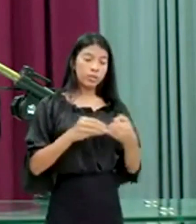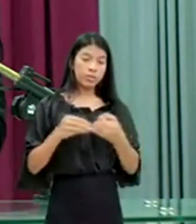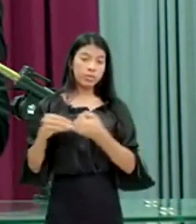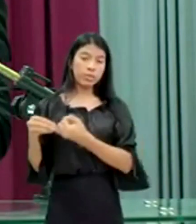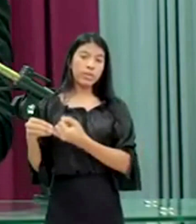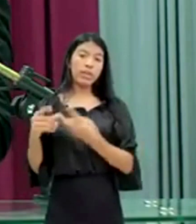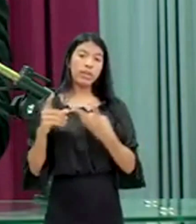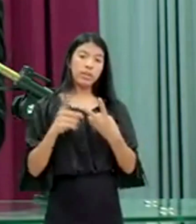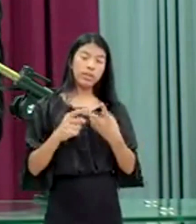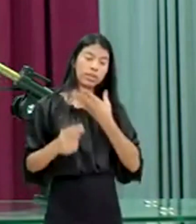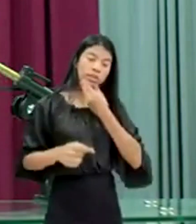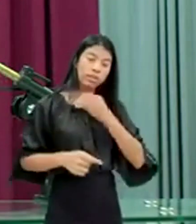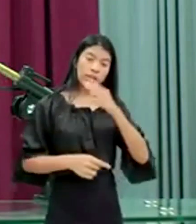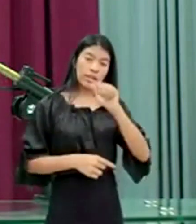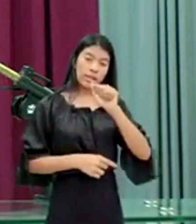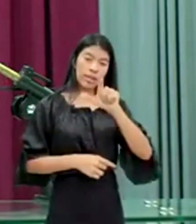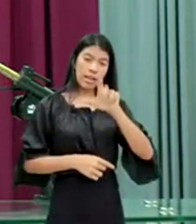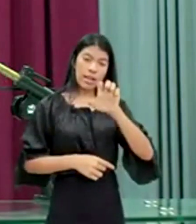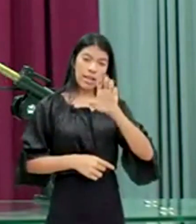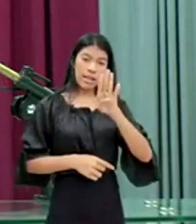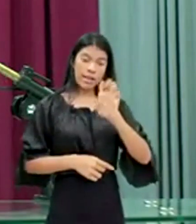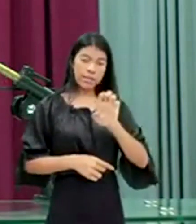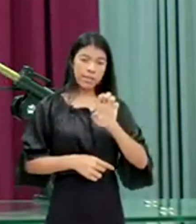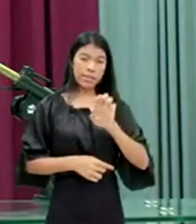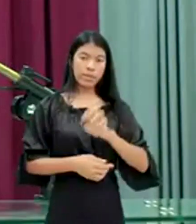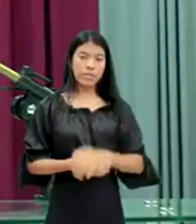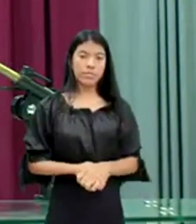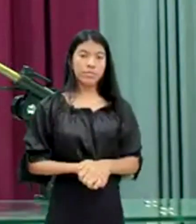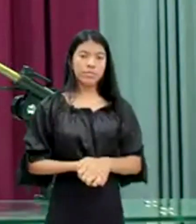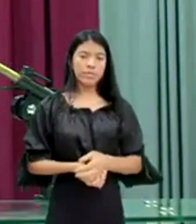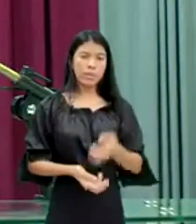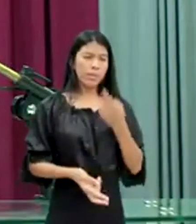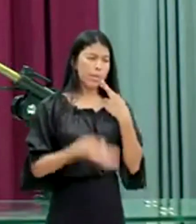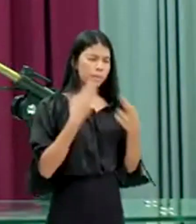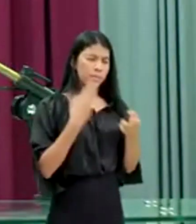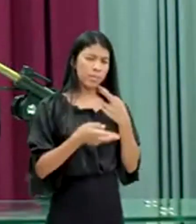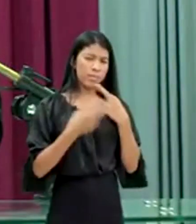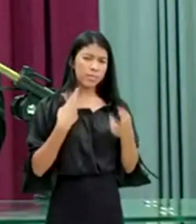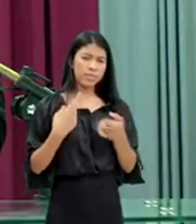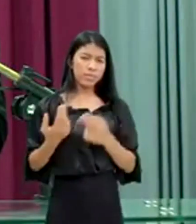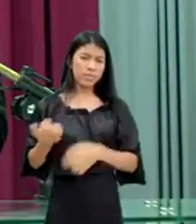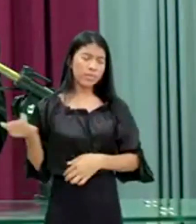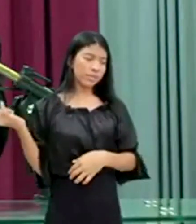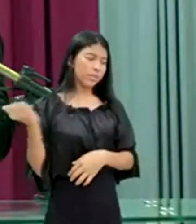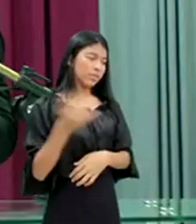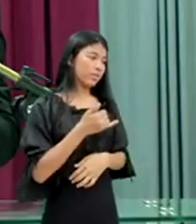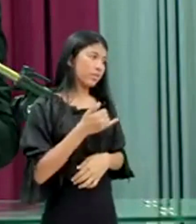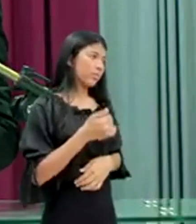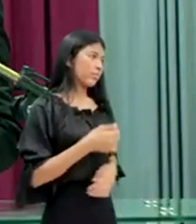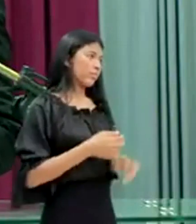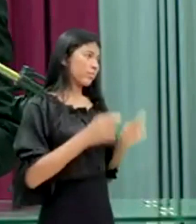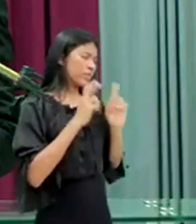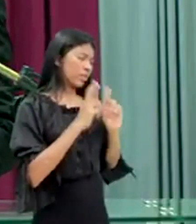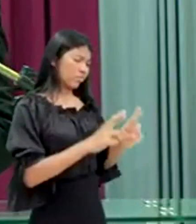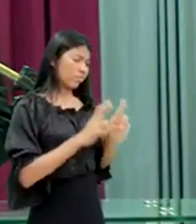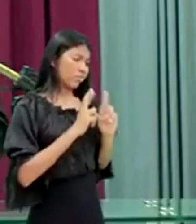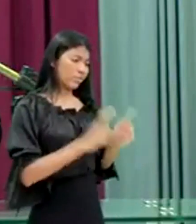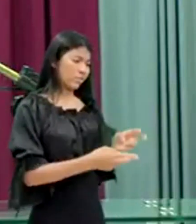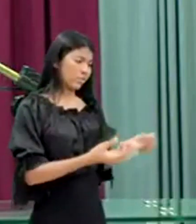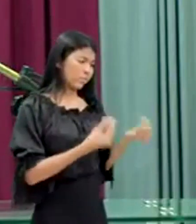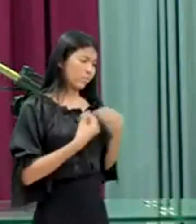reclamavam, dizendo: vocês nos deram falsas esperanças. Quando perdemos a fé é